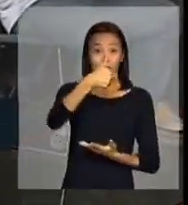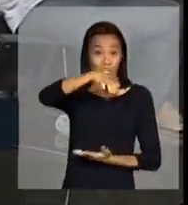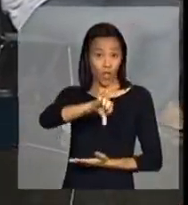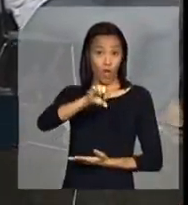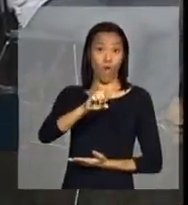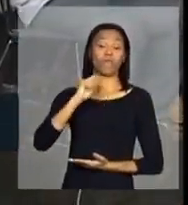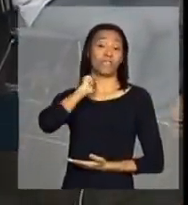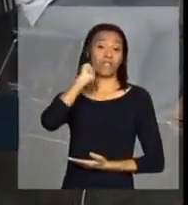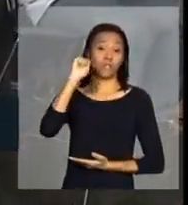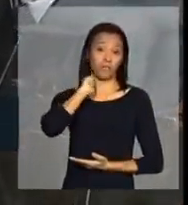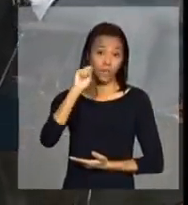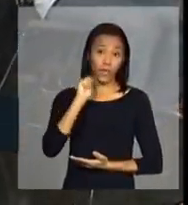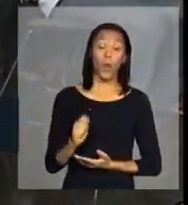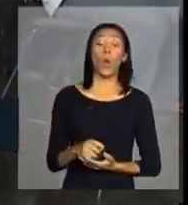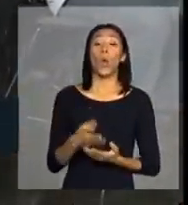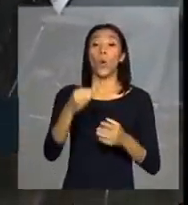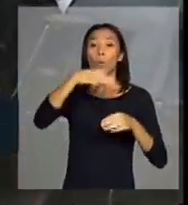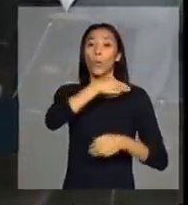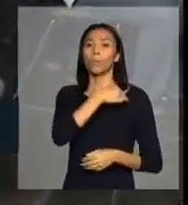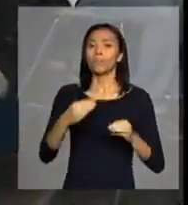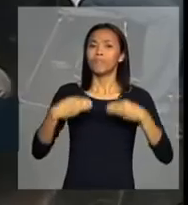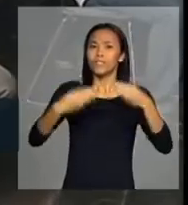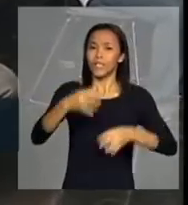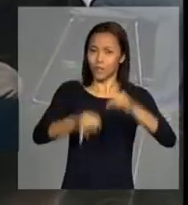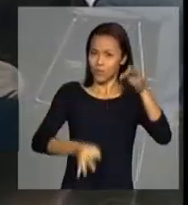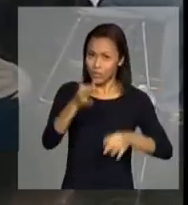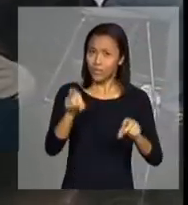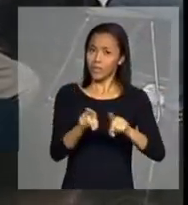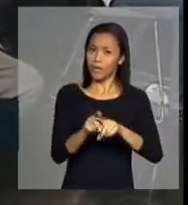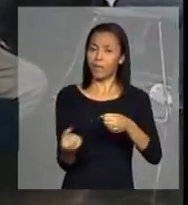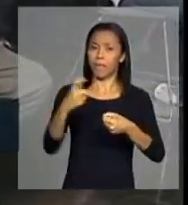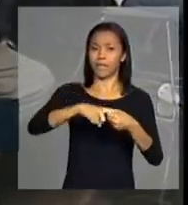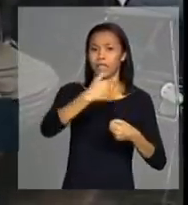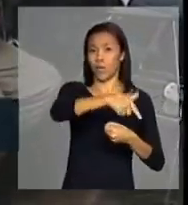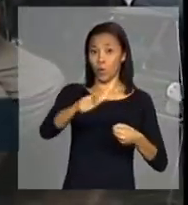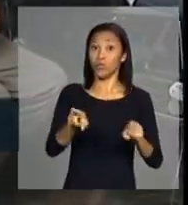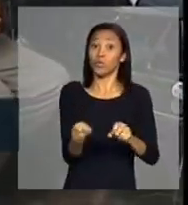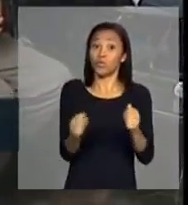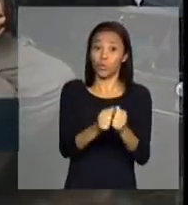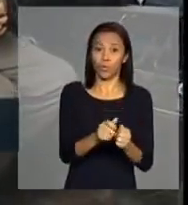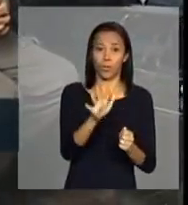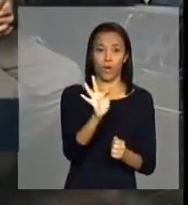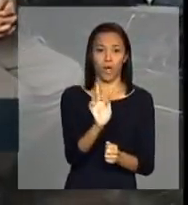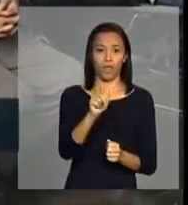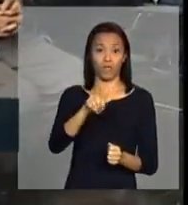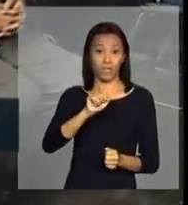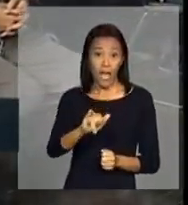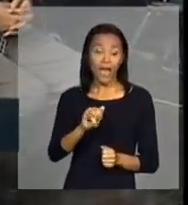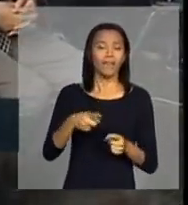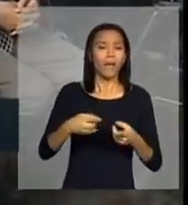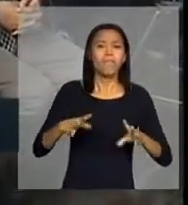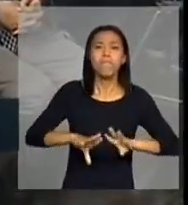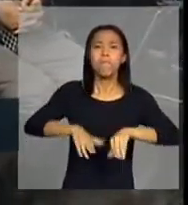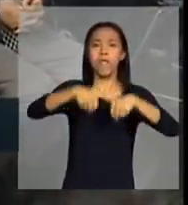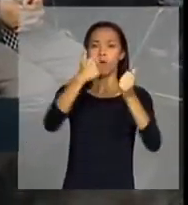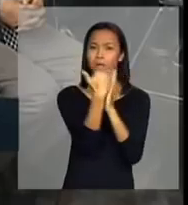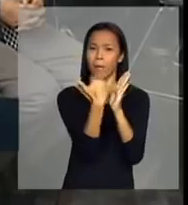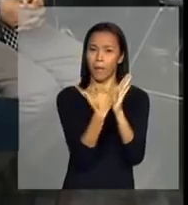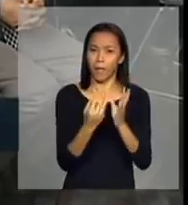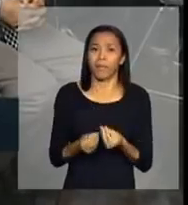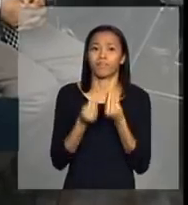o Ministério da Justiça e a FUNAI, em parceria com outros ministérios, anunciam diversas ações que vão levar melhorias importantes a